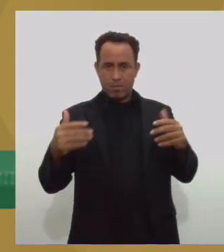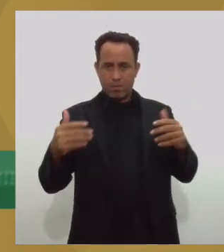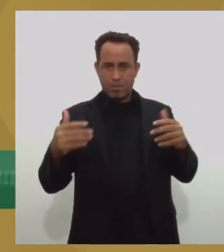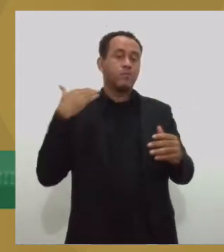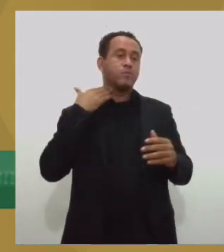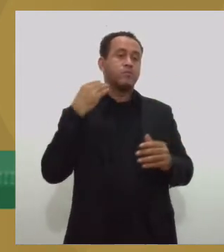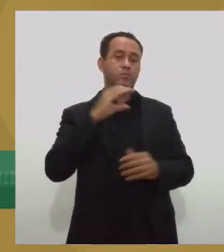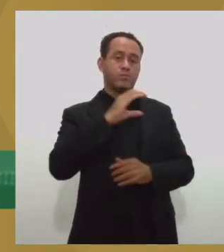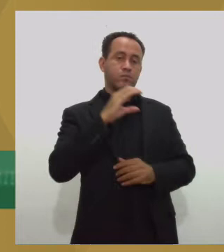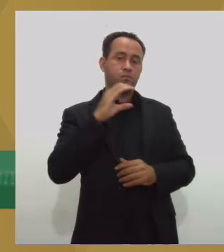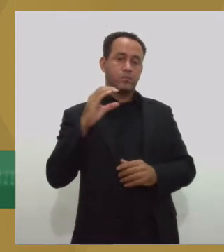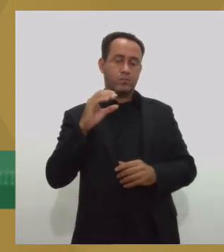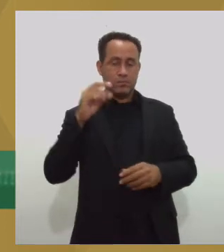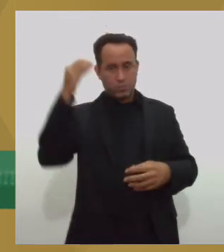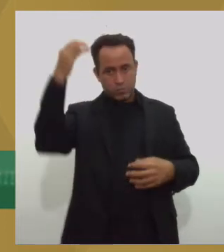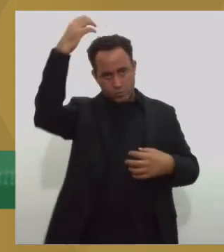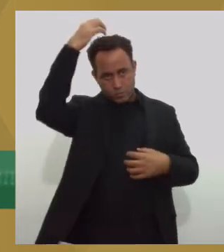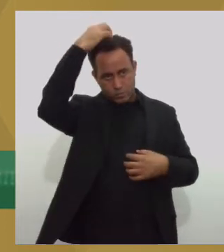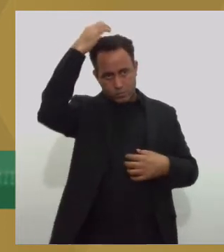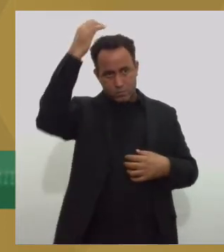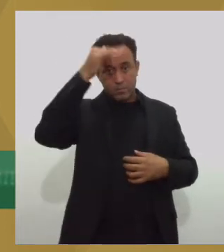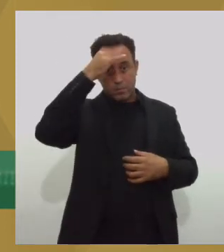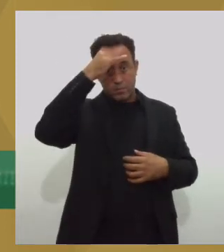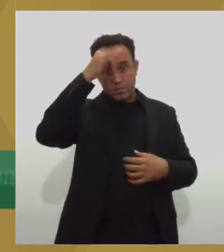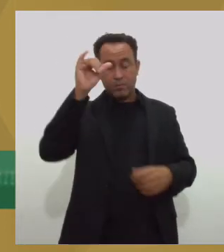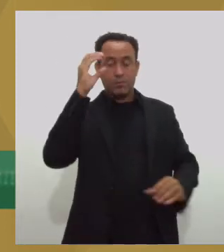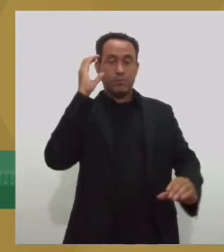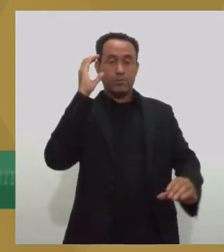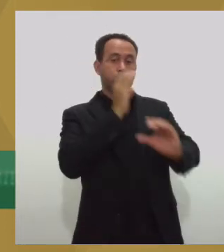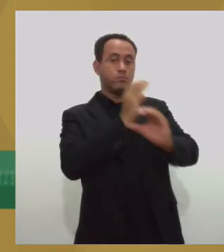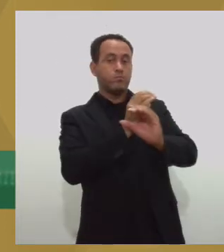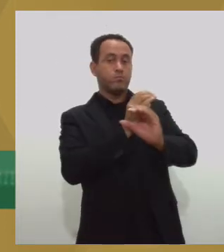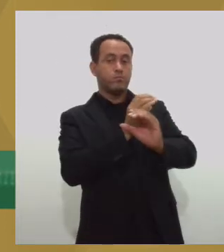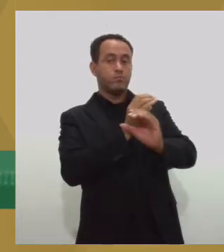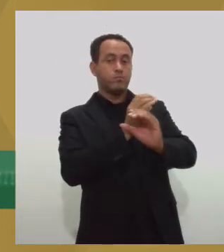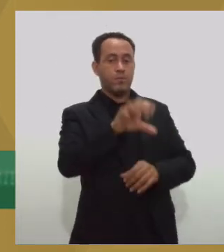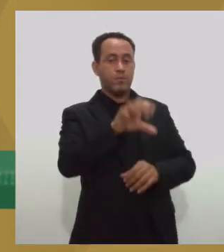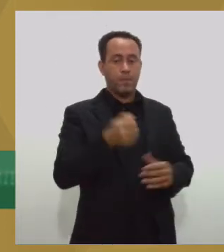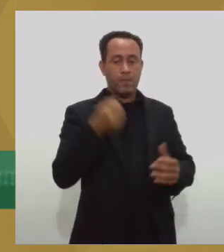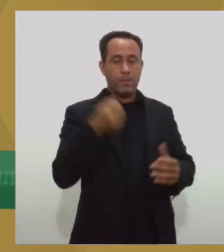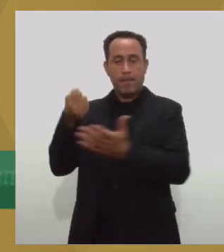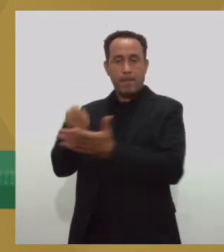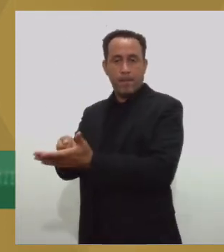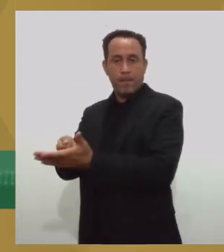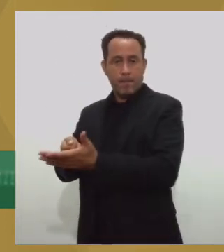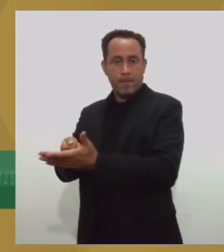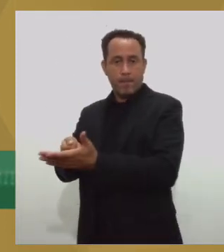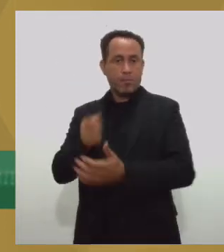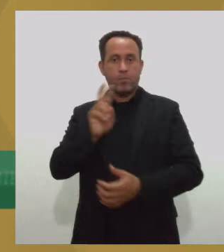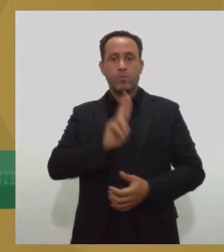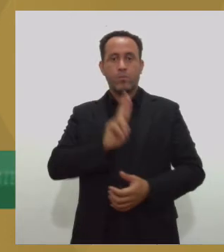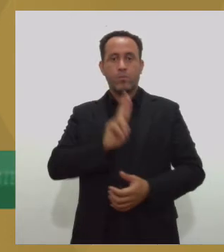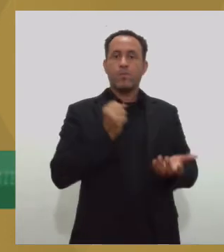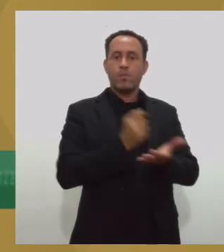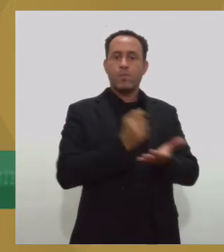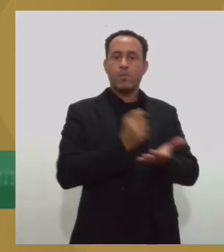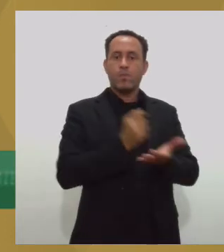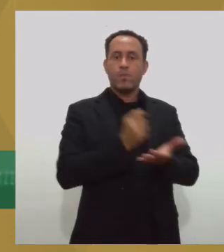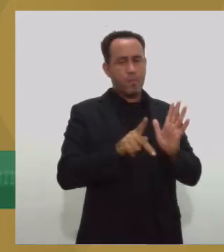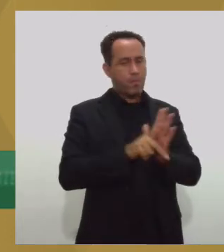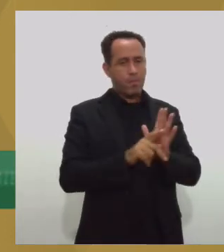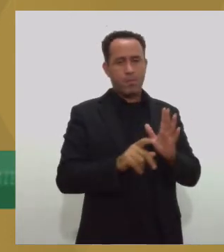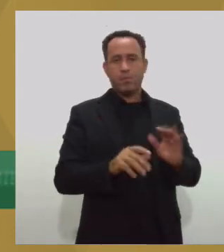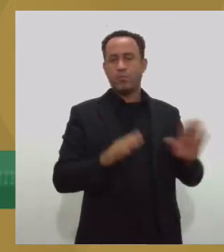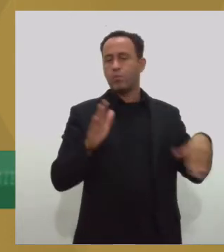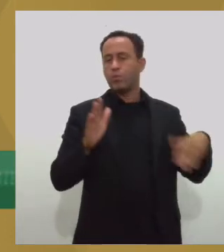dos réus, evitando que fiquem impedidos de realizar pagamentos ou até arcar com despesas próprias ao longo de